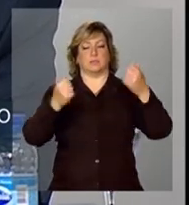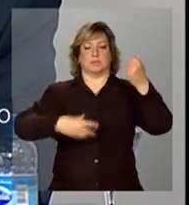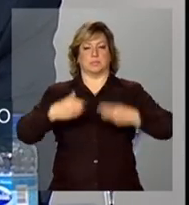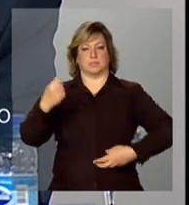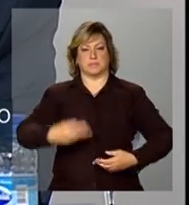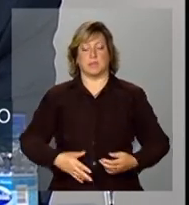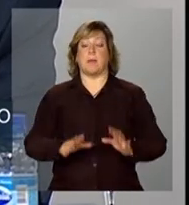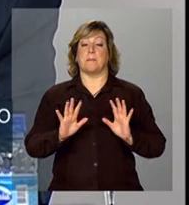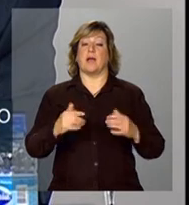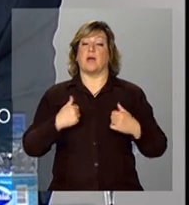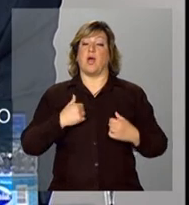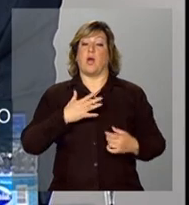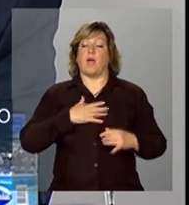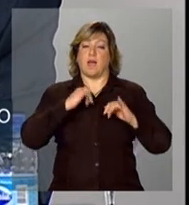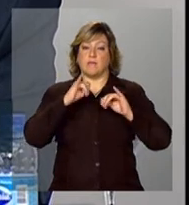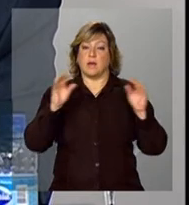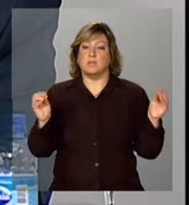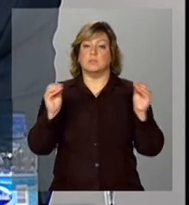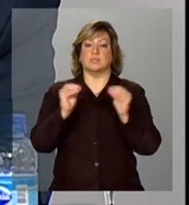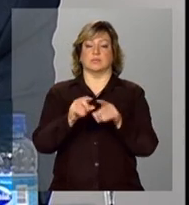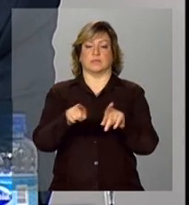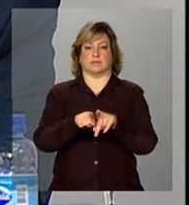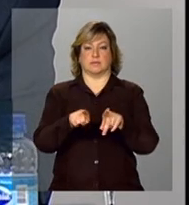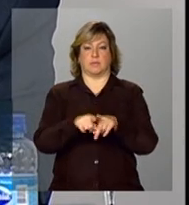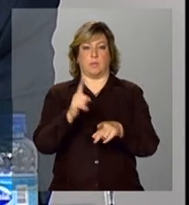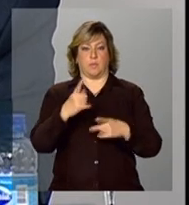eu gostaria de acrescentar o seguinte,